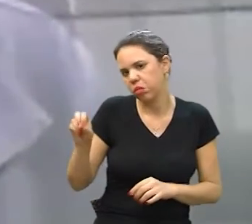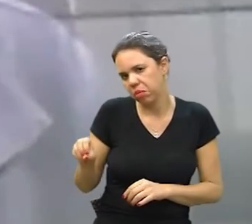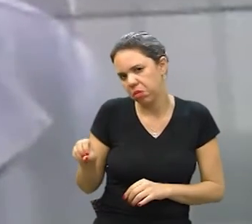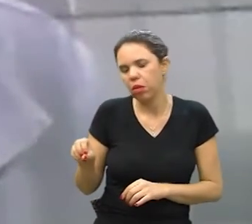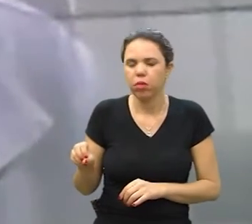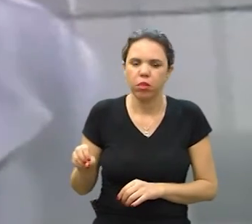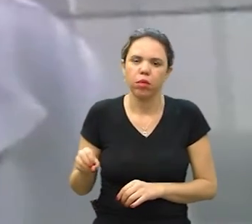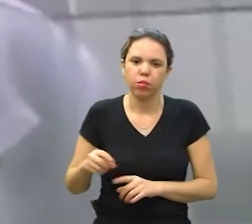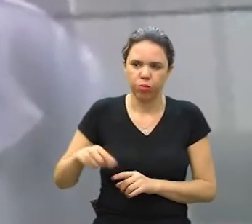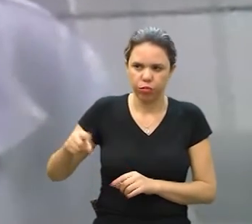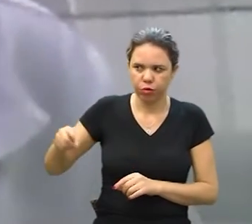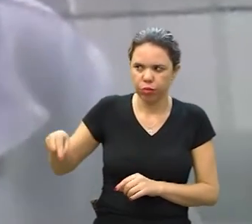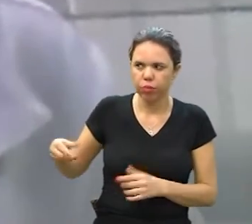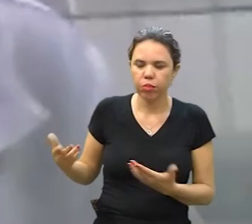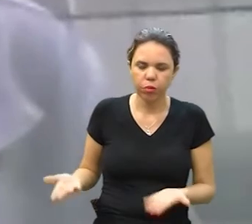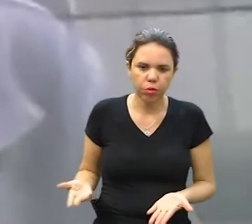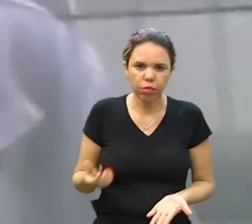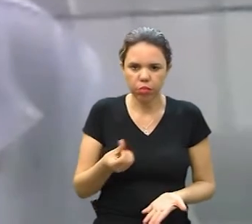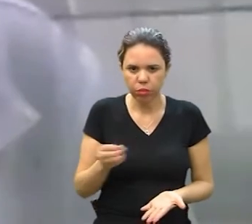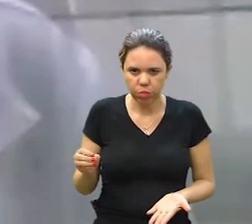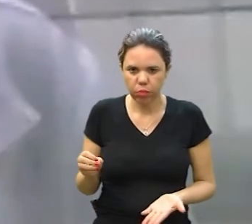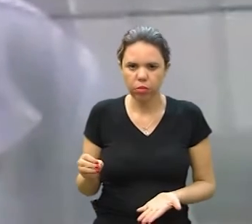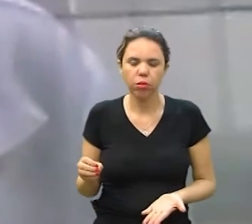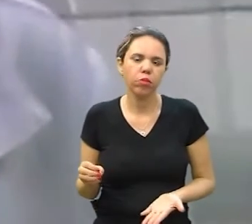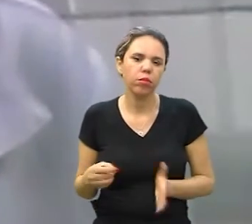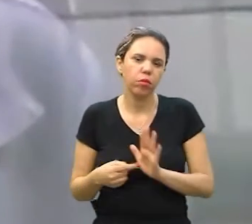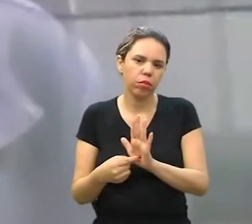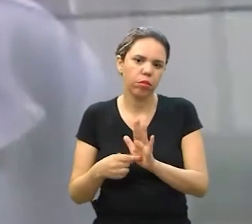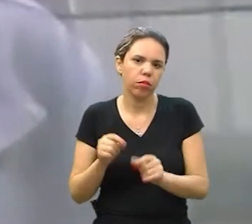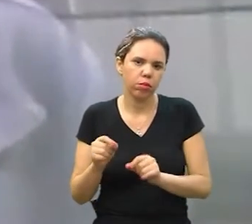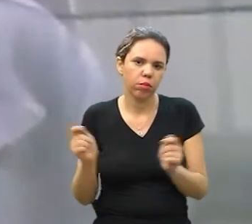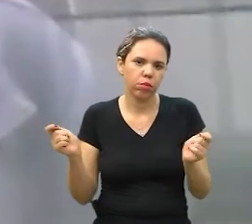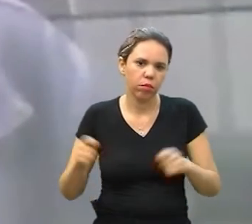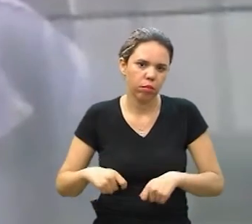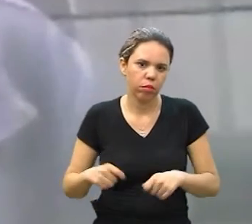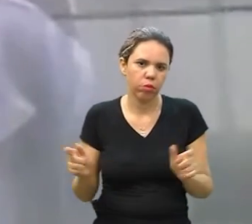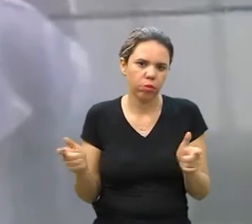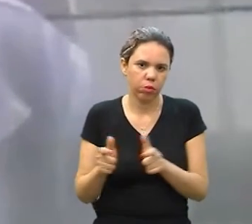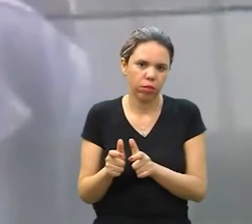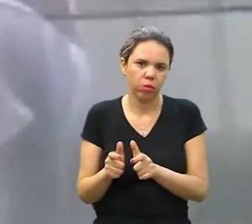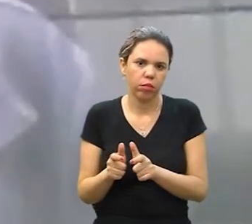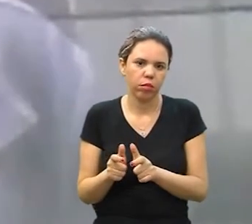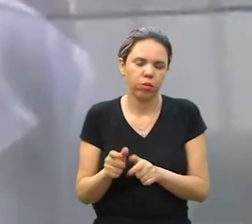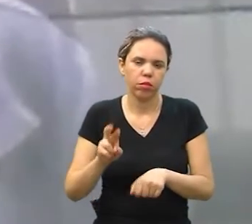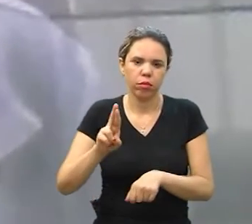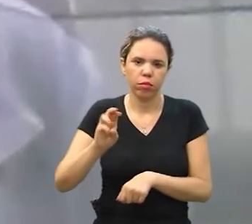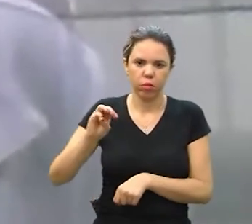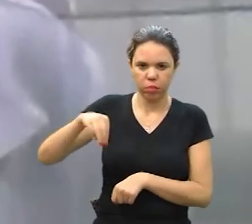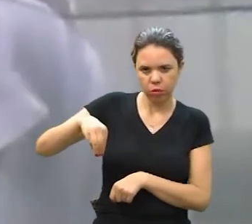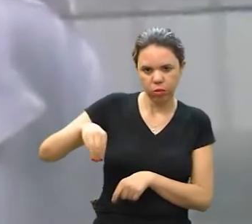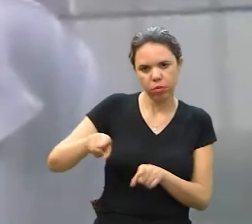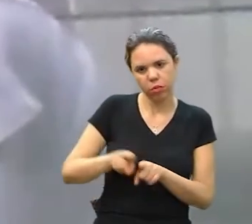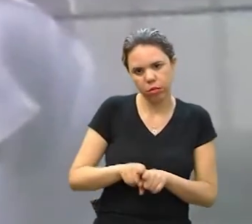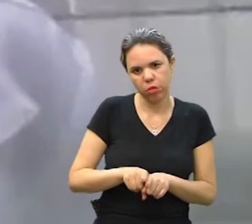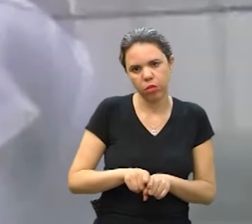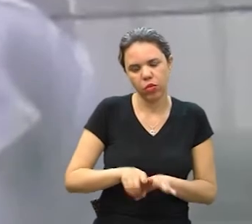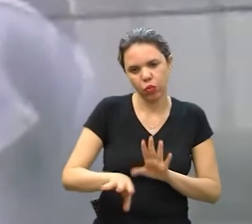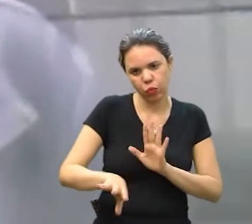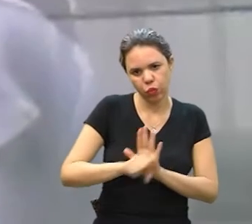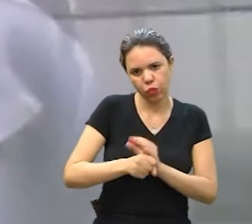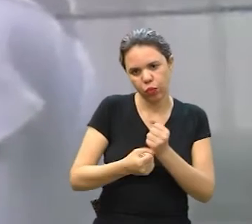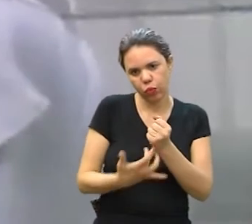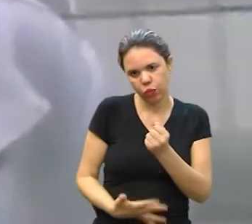a 50, né? 50, 60, mostrando que ele dá uma diminuída. O rim também